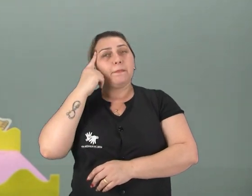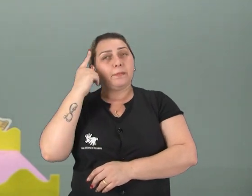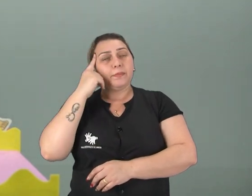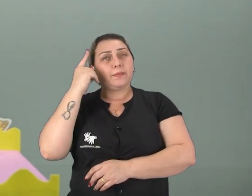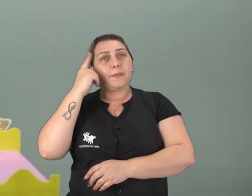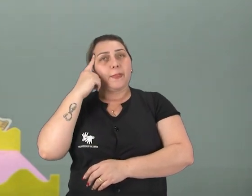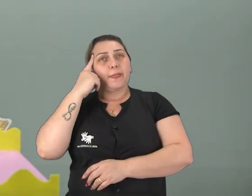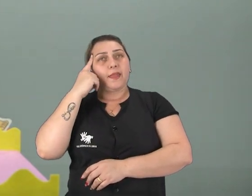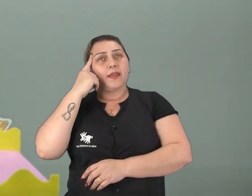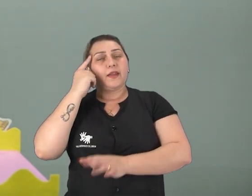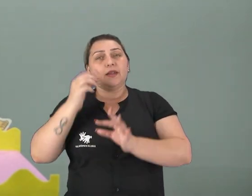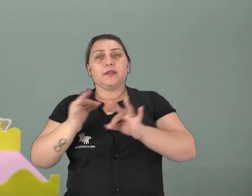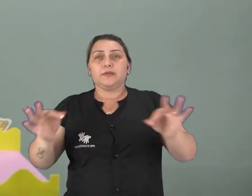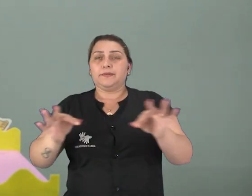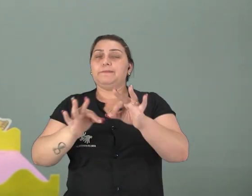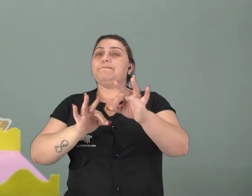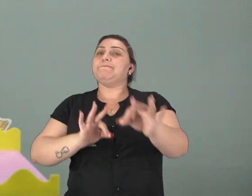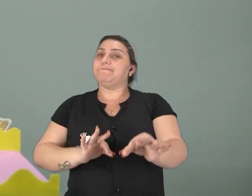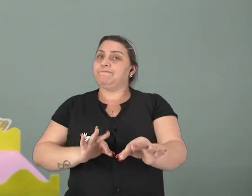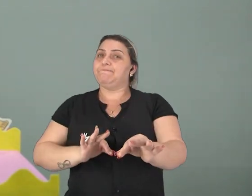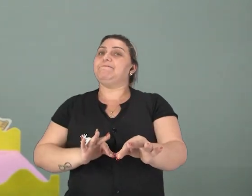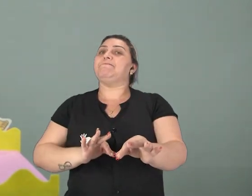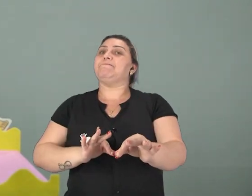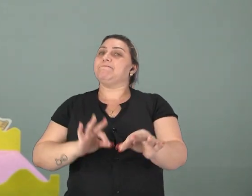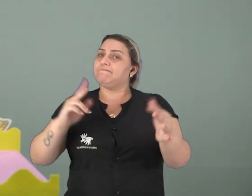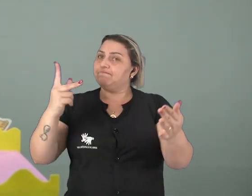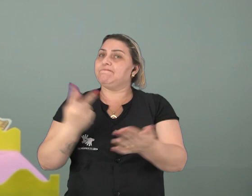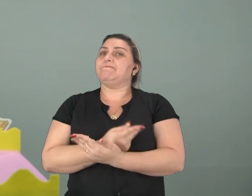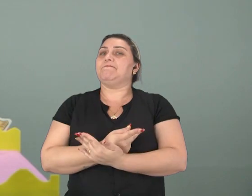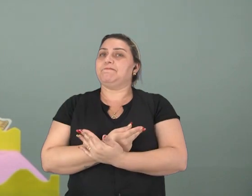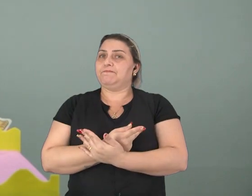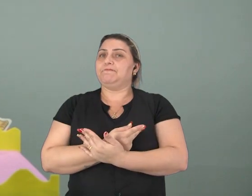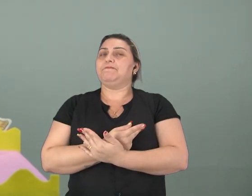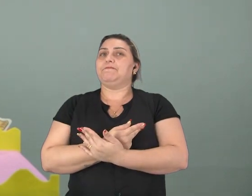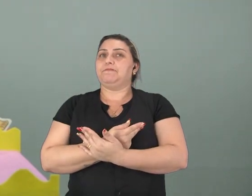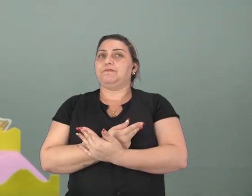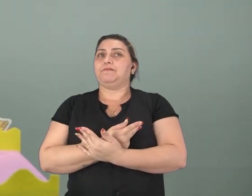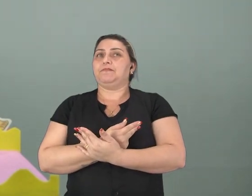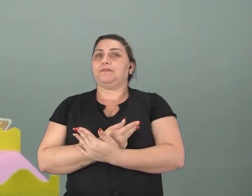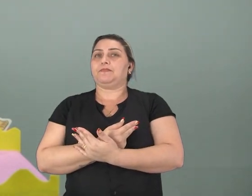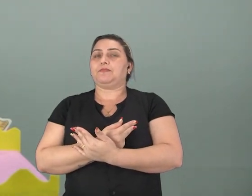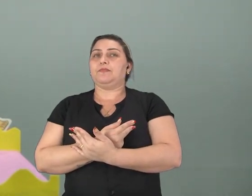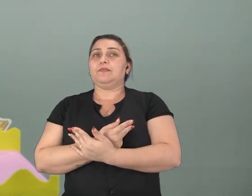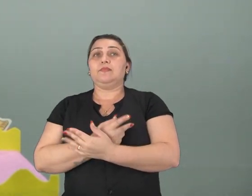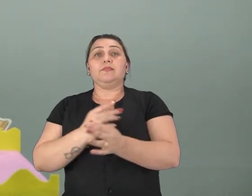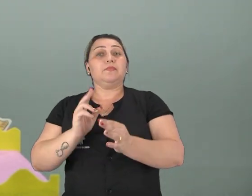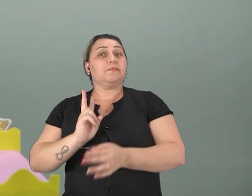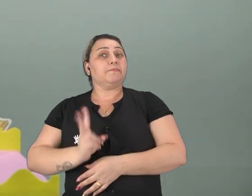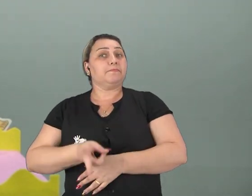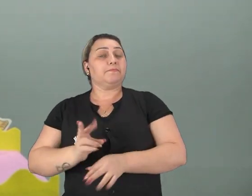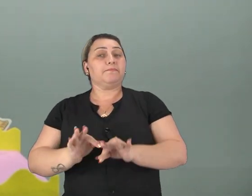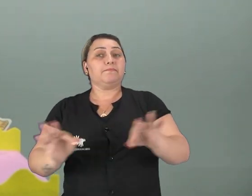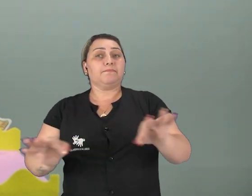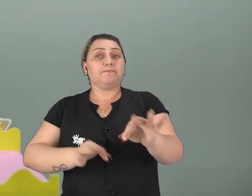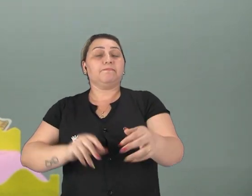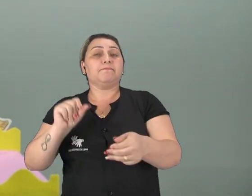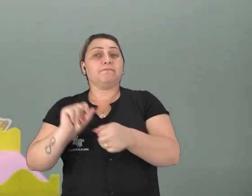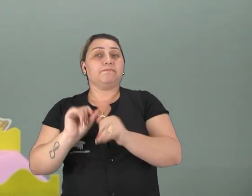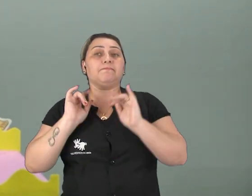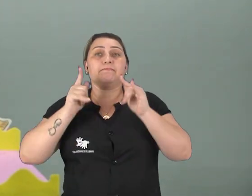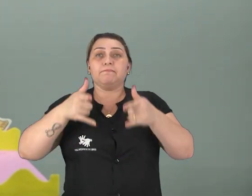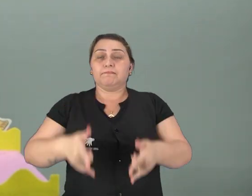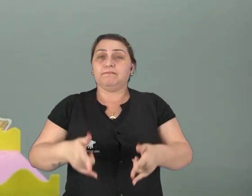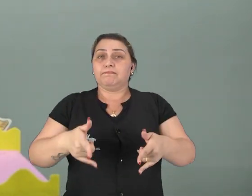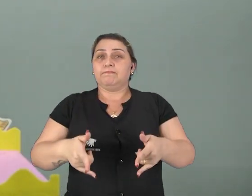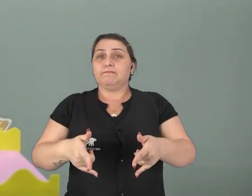pensou: esta medida com certeza está errada. São as mesmas medidas que eu fiz a